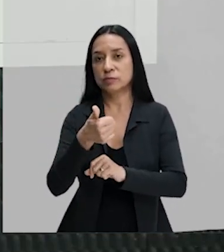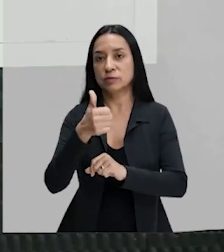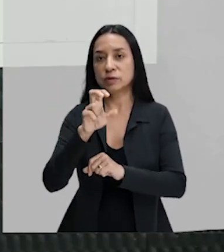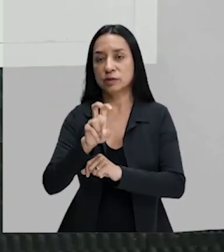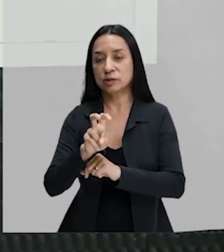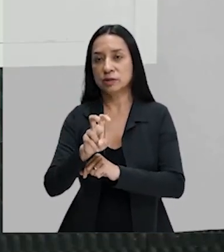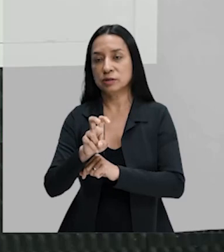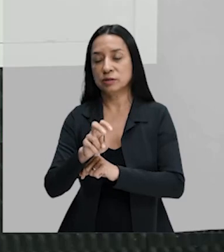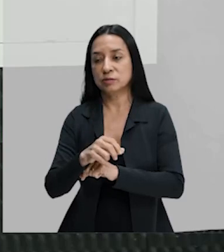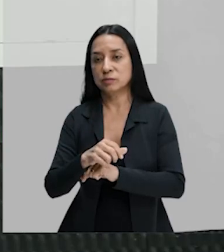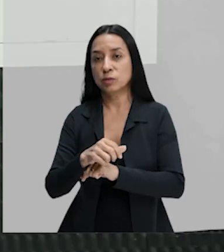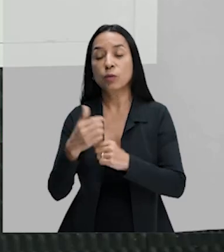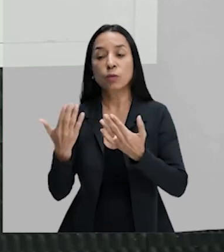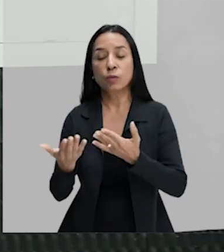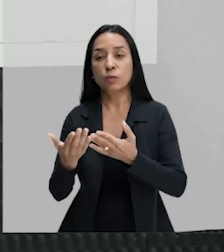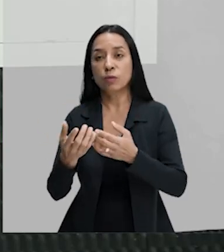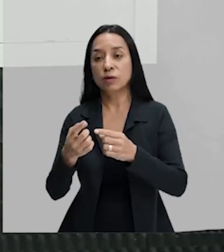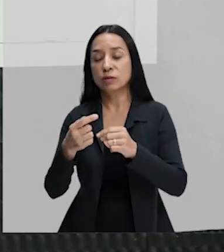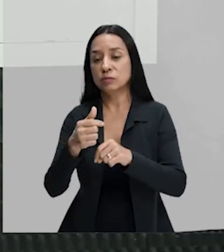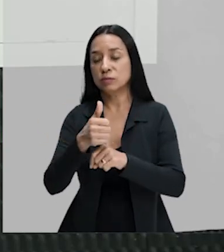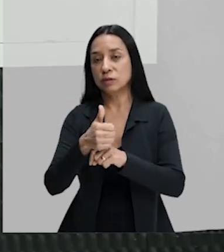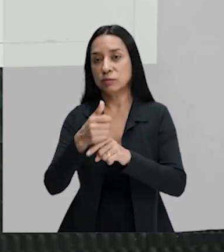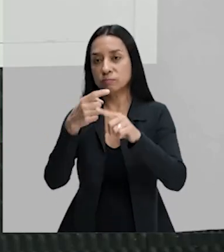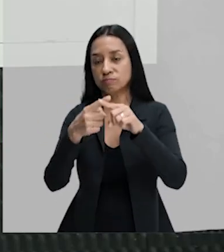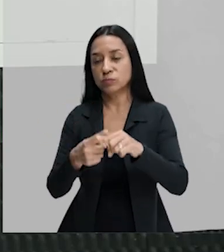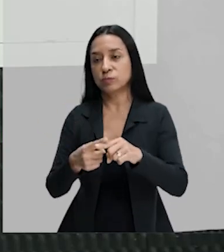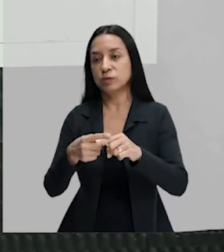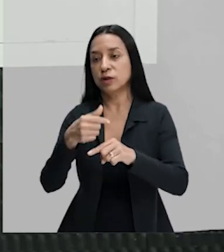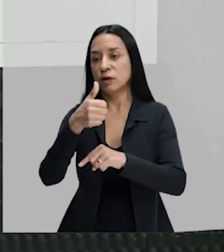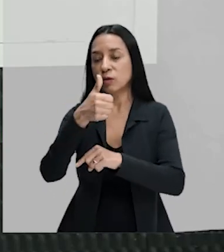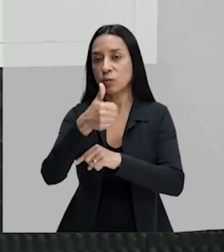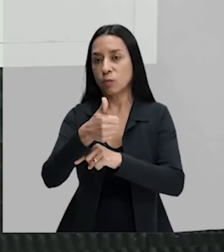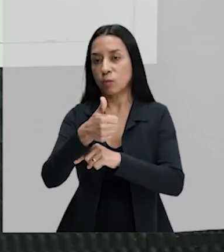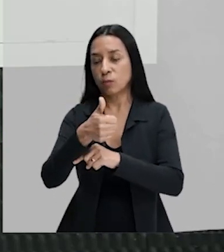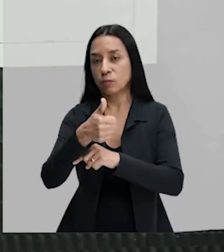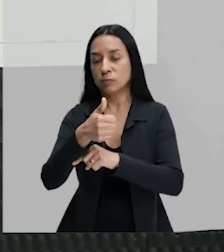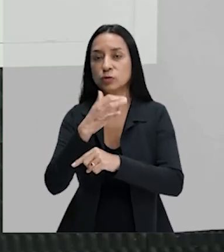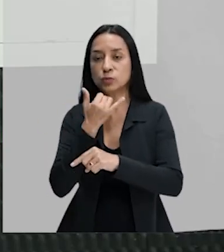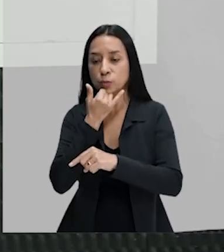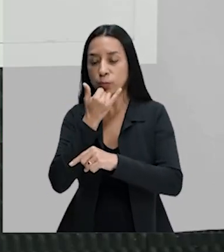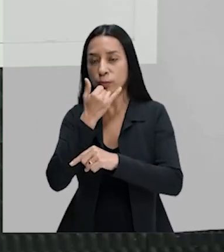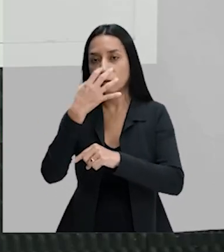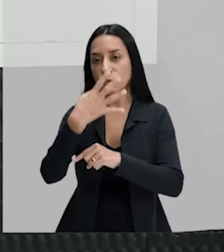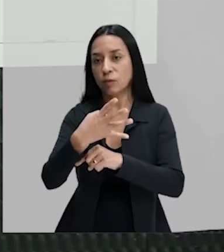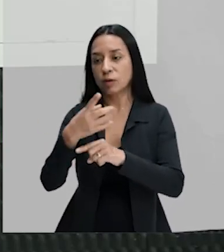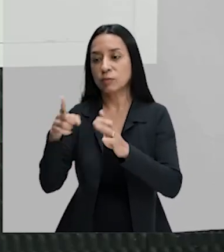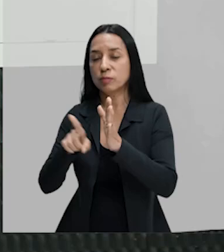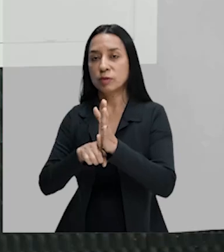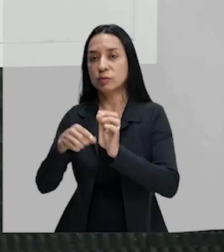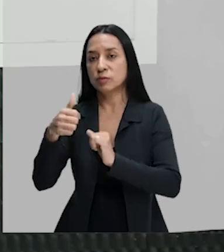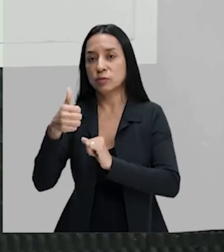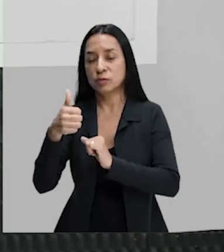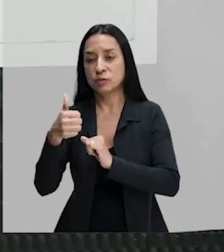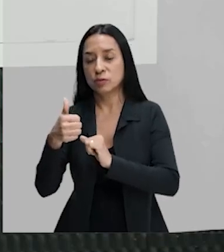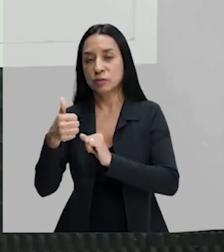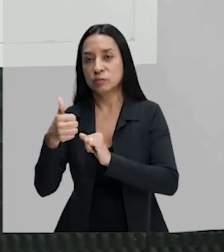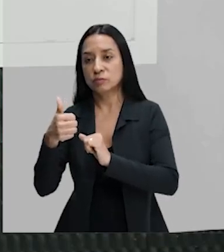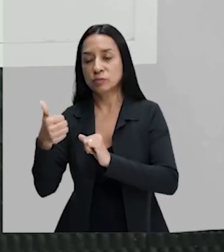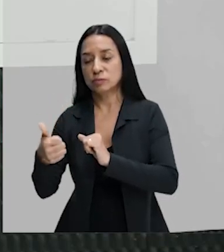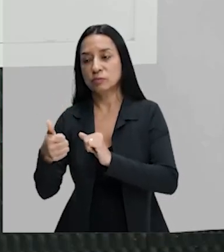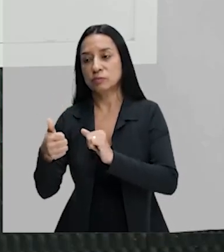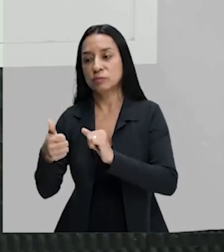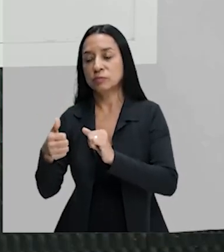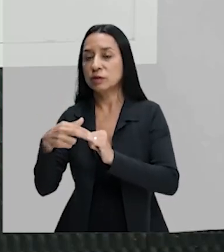Ó, quando multiplica 4 por menos 1, dá menos 4, só que você muda o sinal. Então, fica 15